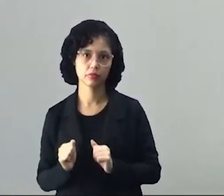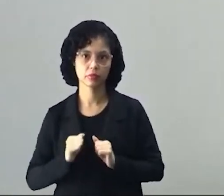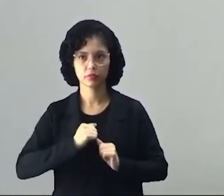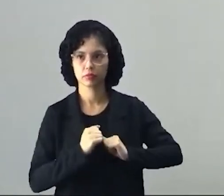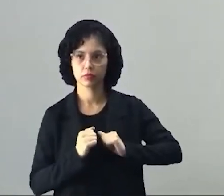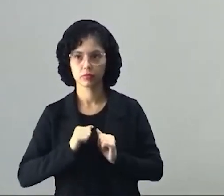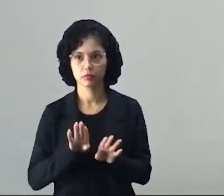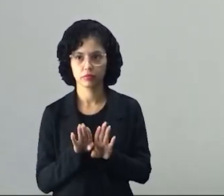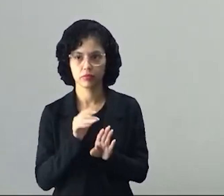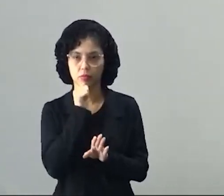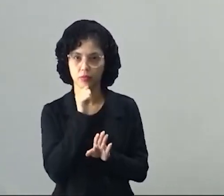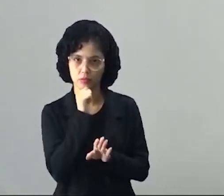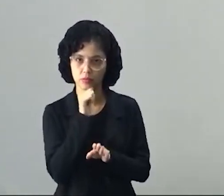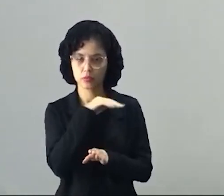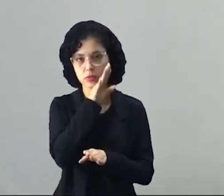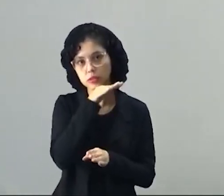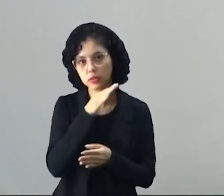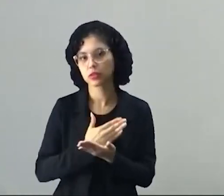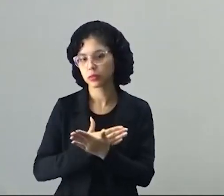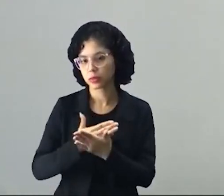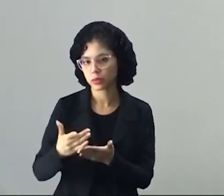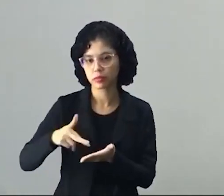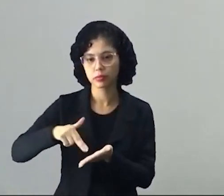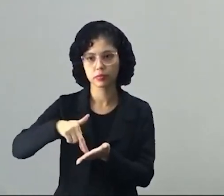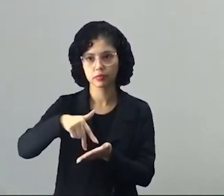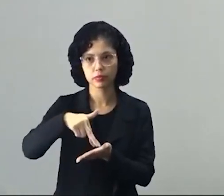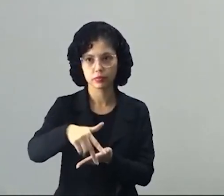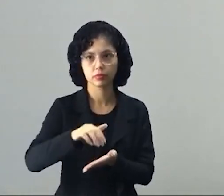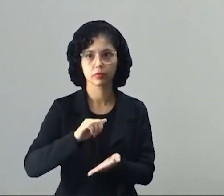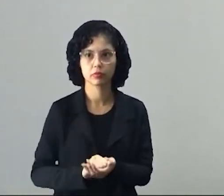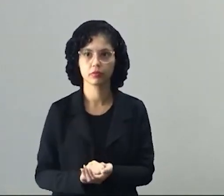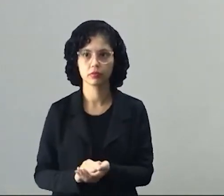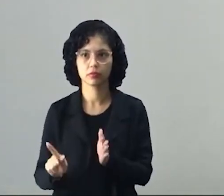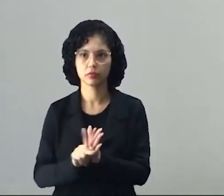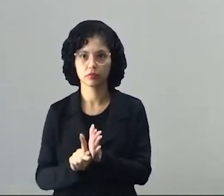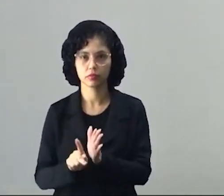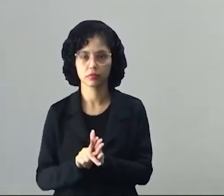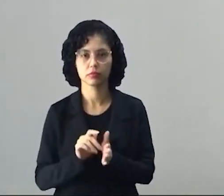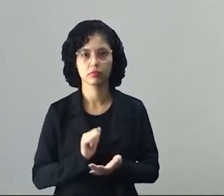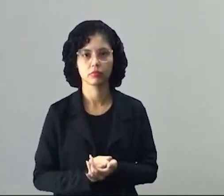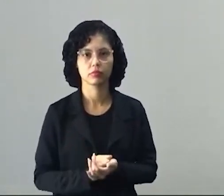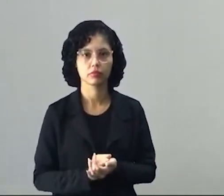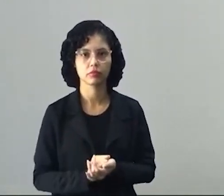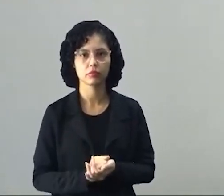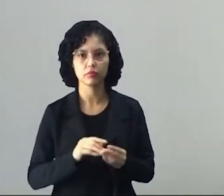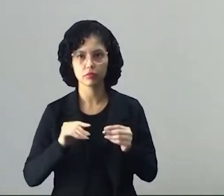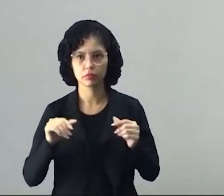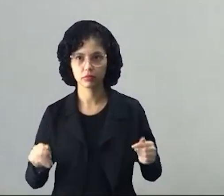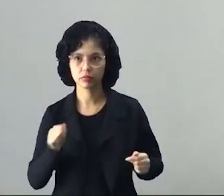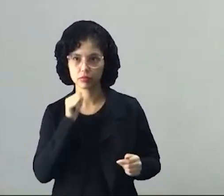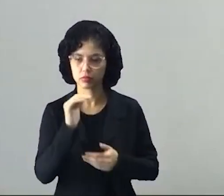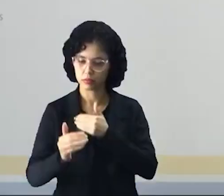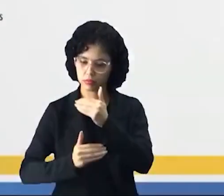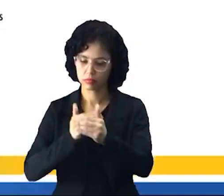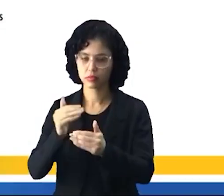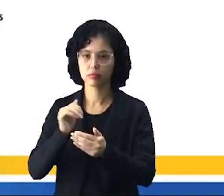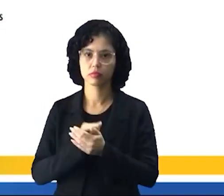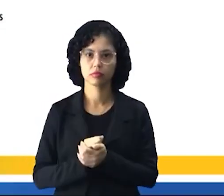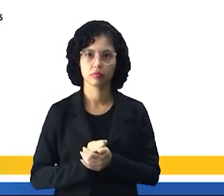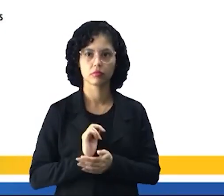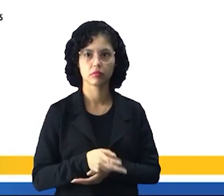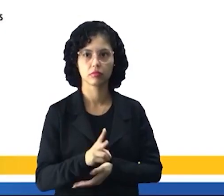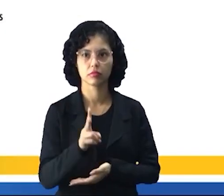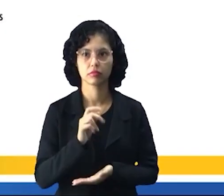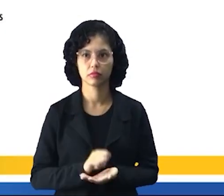primeiros trépodes, que são os animais que começaram a acessar o ambiente terrestre. A partir daí, a evolução seguiu.